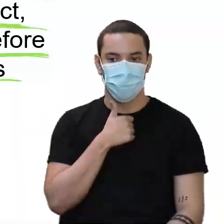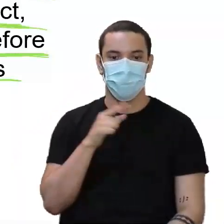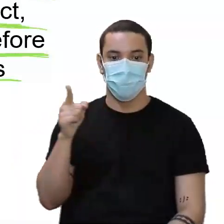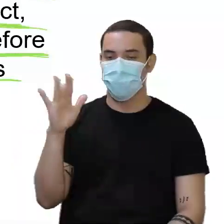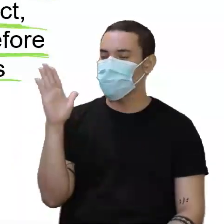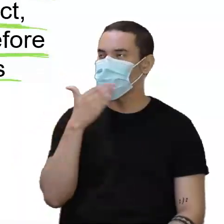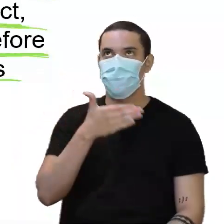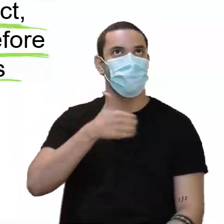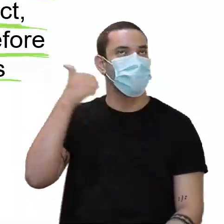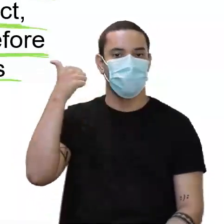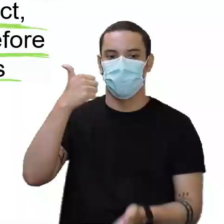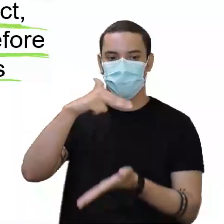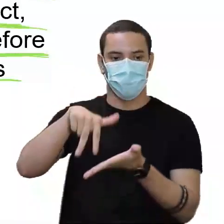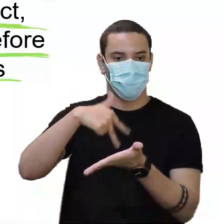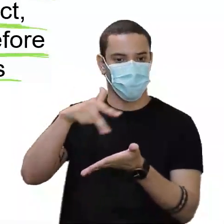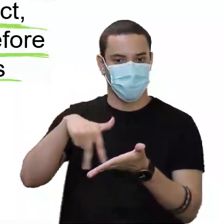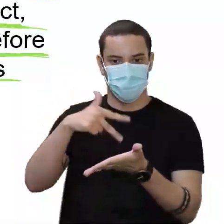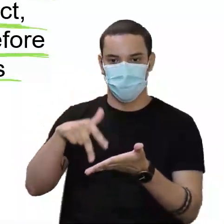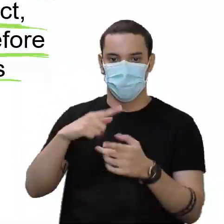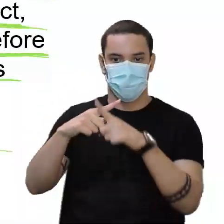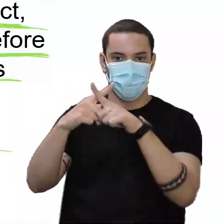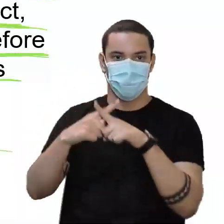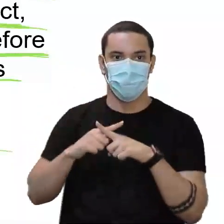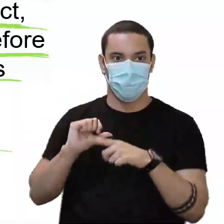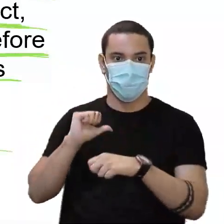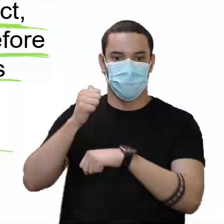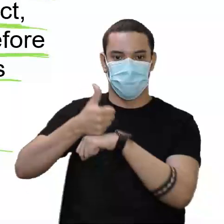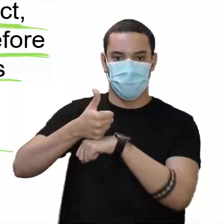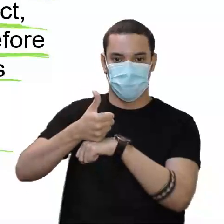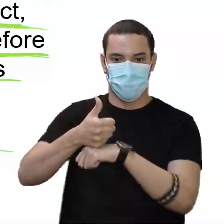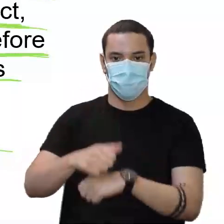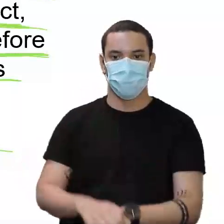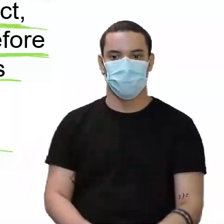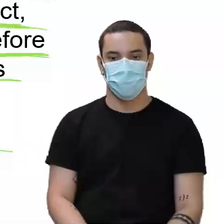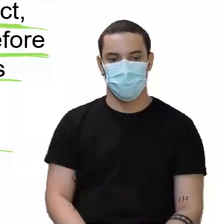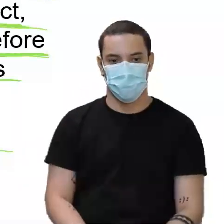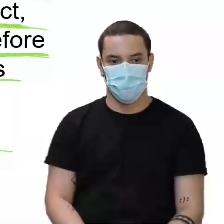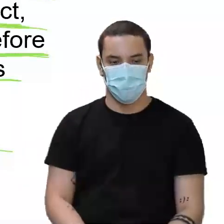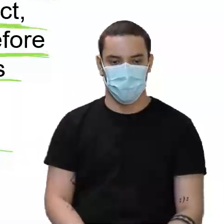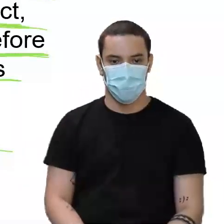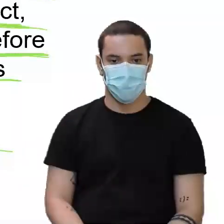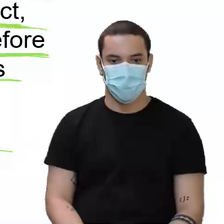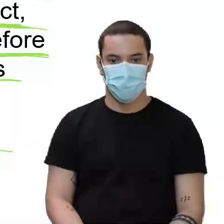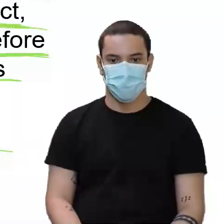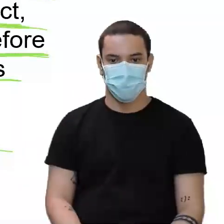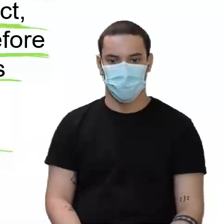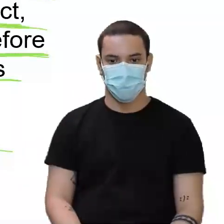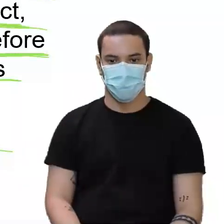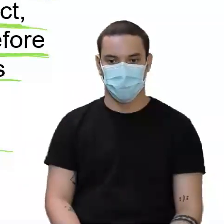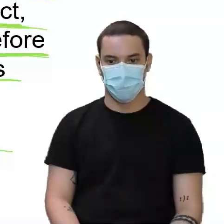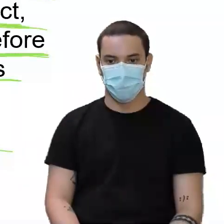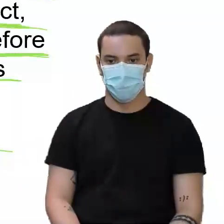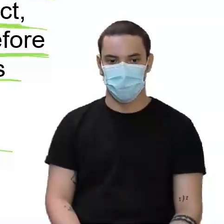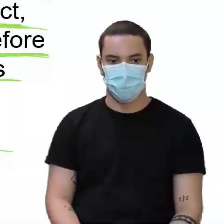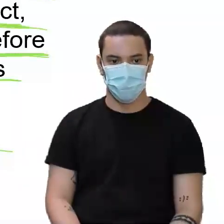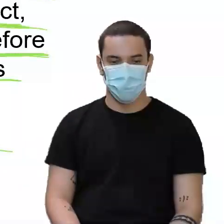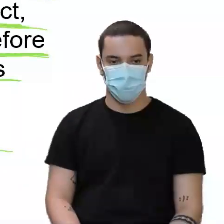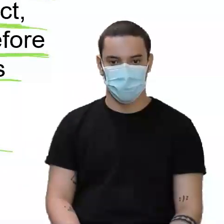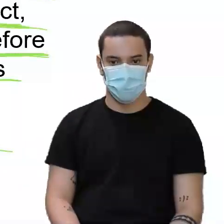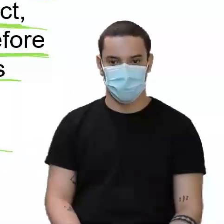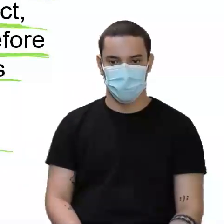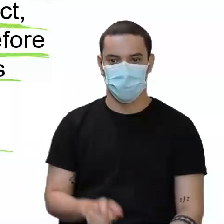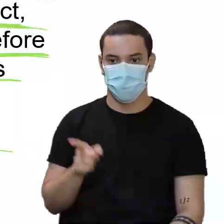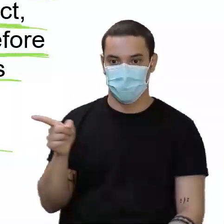os melhores dançarinos da competição. Emily said she had never practiced so hard before. A